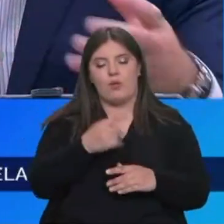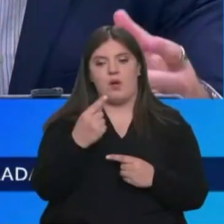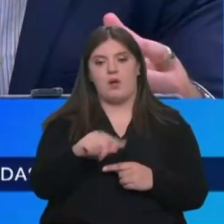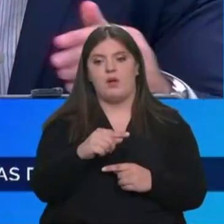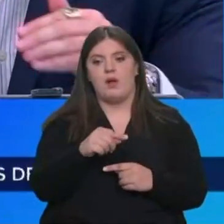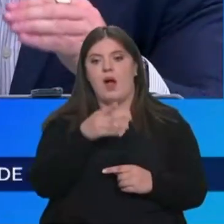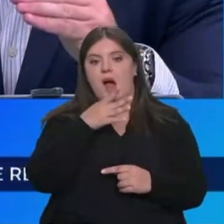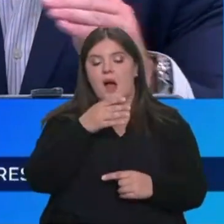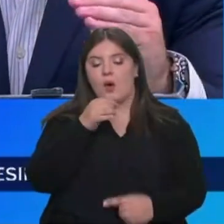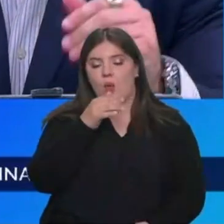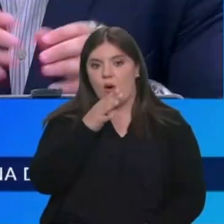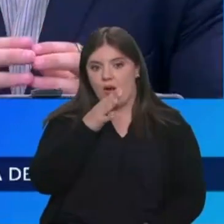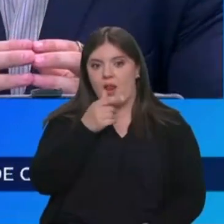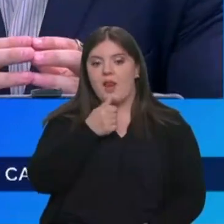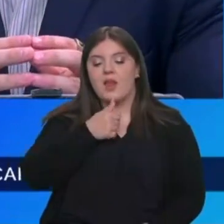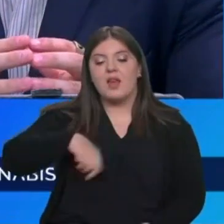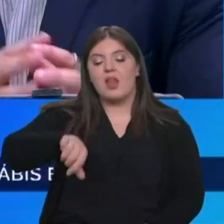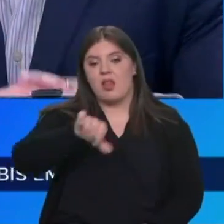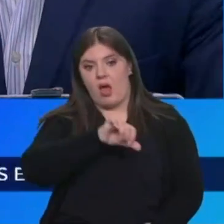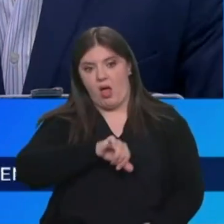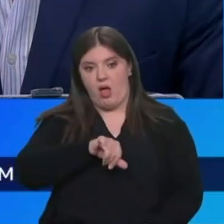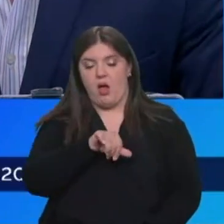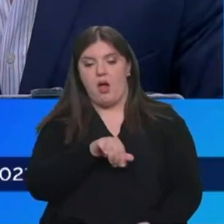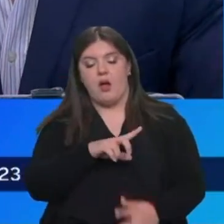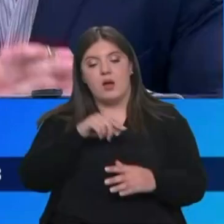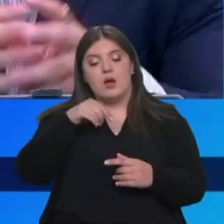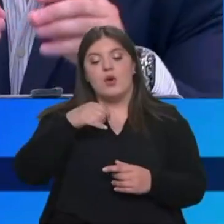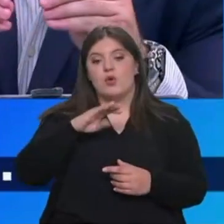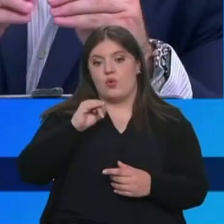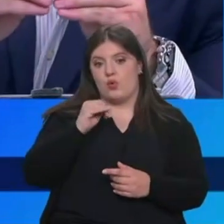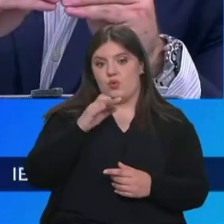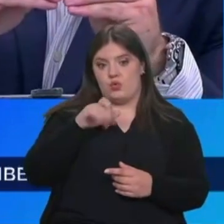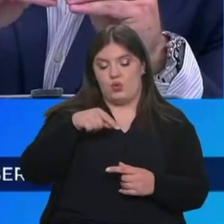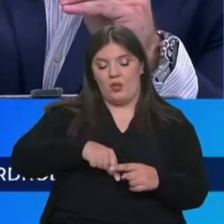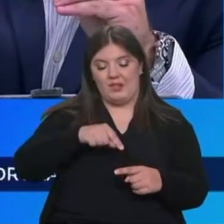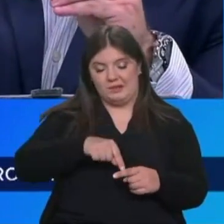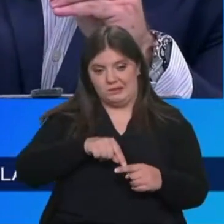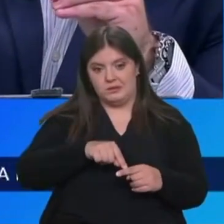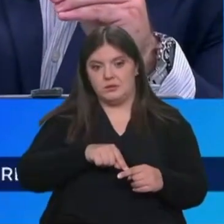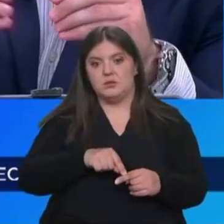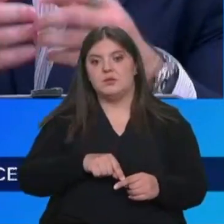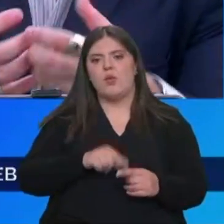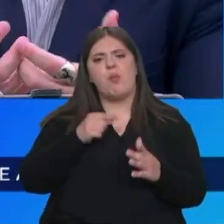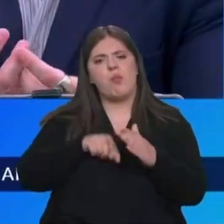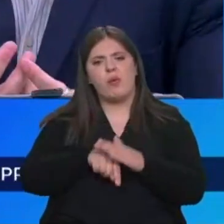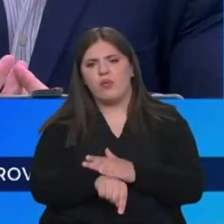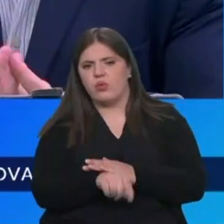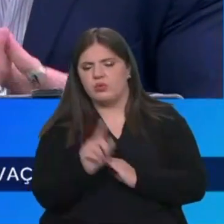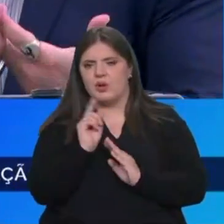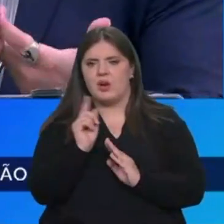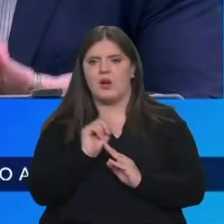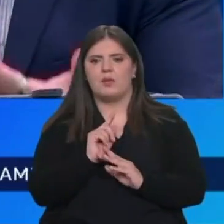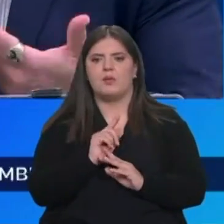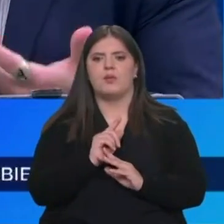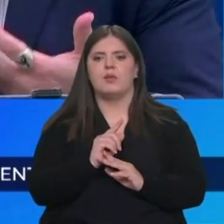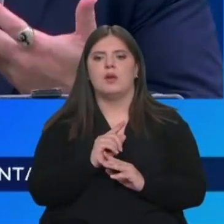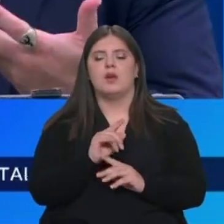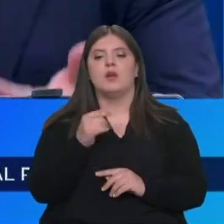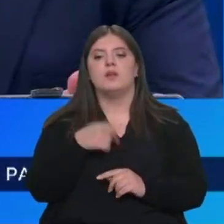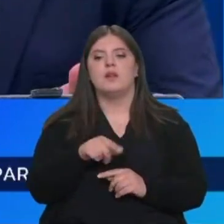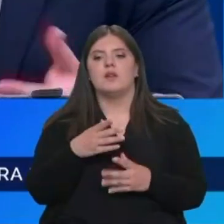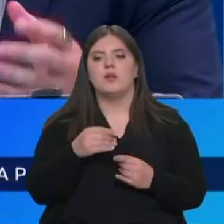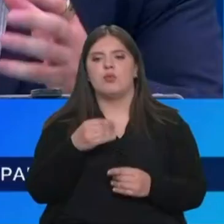água líquida, por baixo então do Polo Sul marciano. Não seria muito profundo e teria que ser